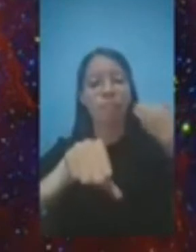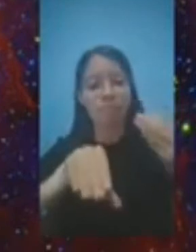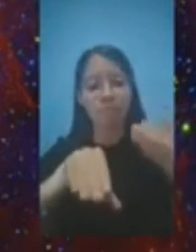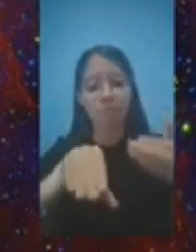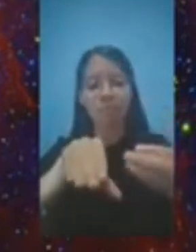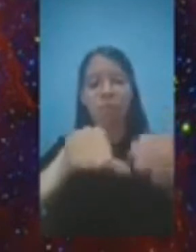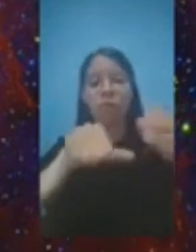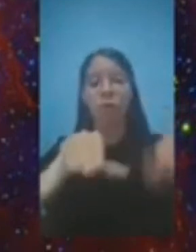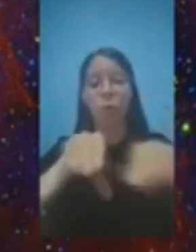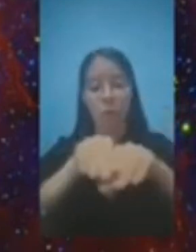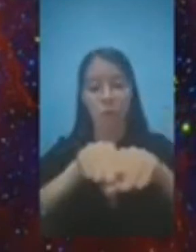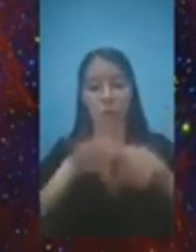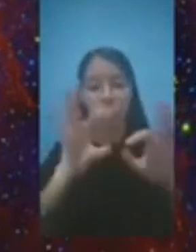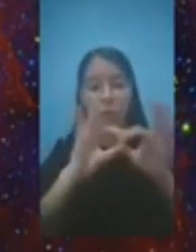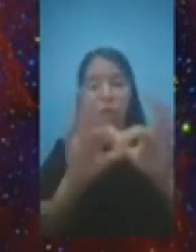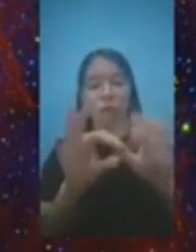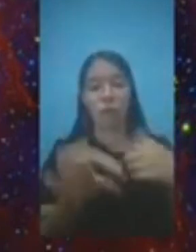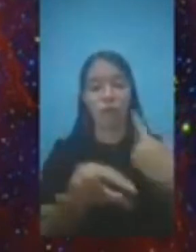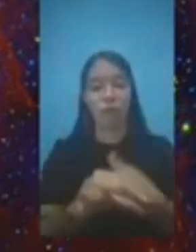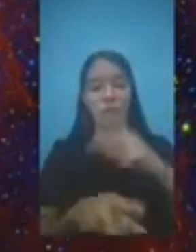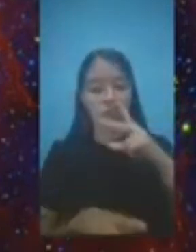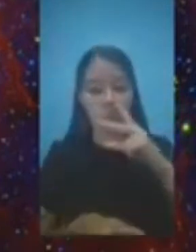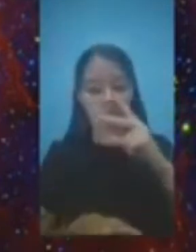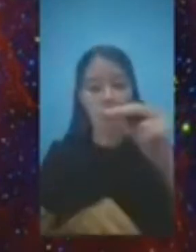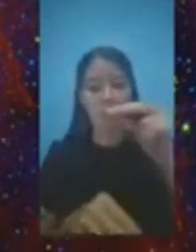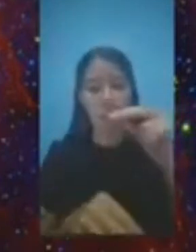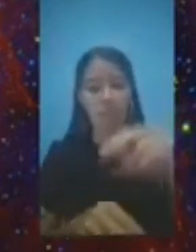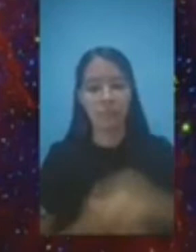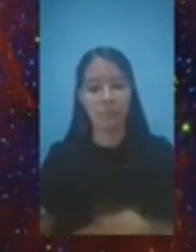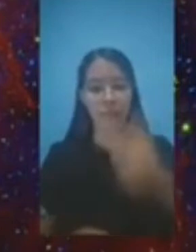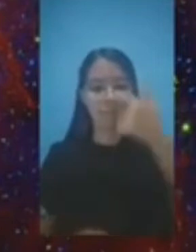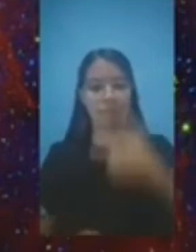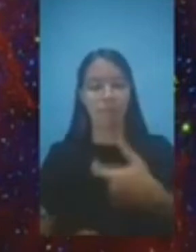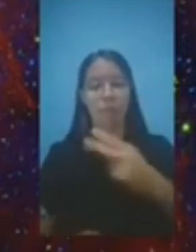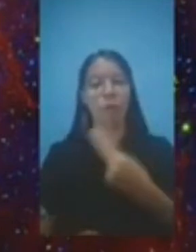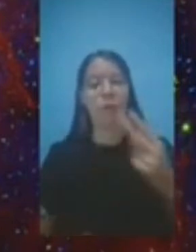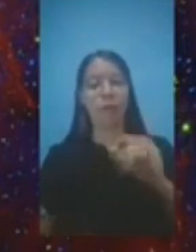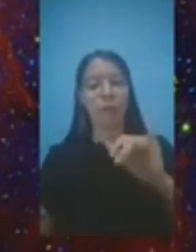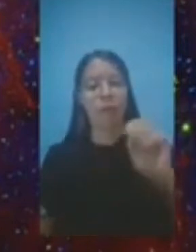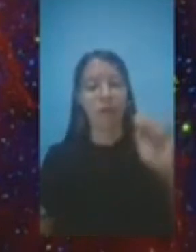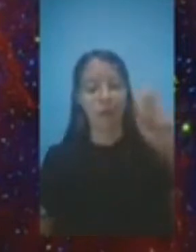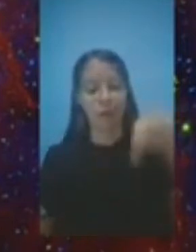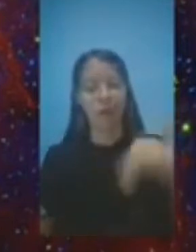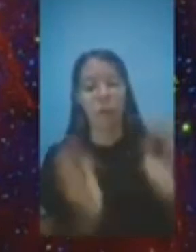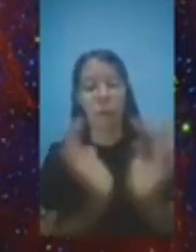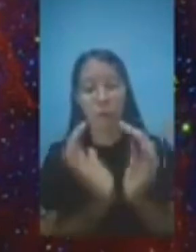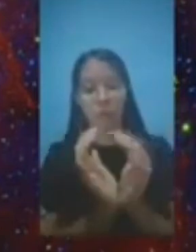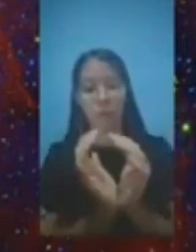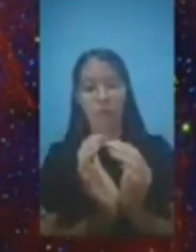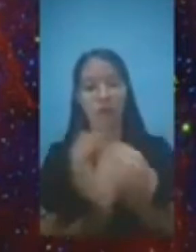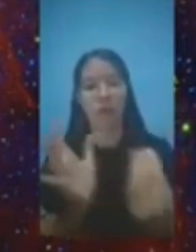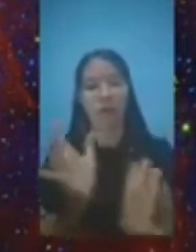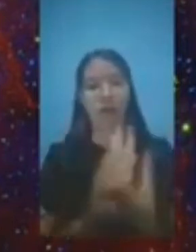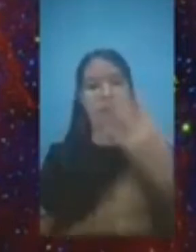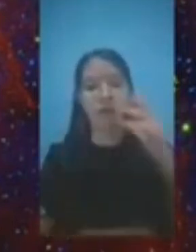O idoso tem uma experiência de vida e o adolescente tem a força que é. Juntando isso, temos poder. Eu sou o Sal